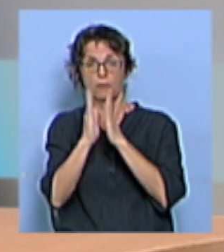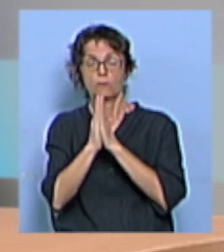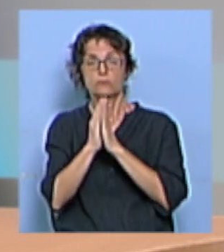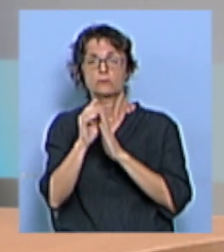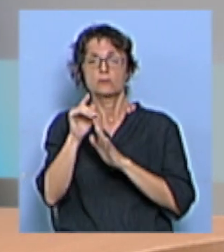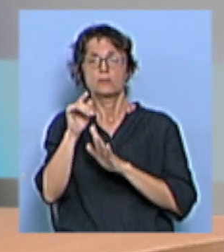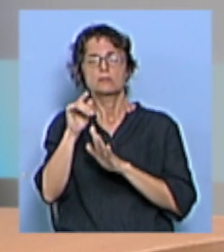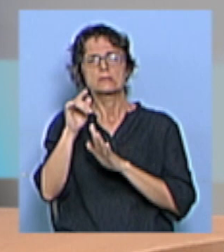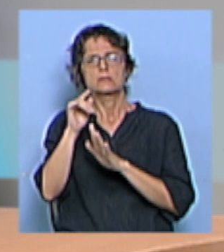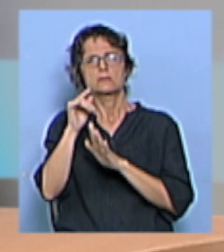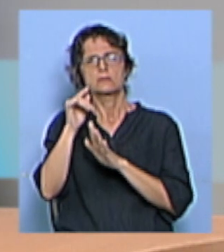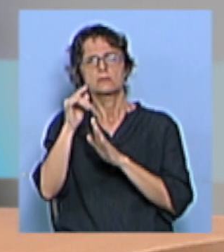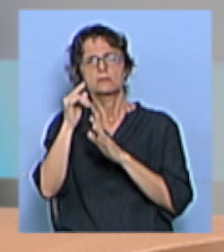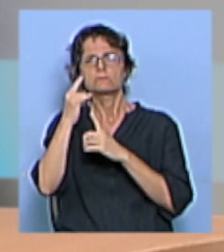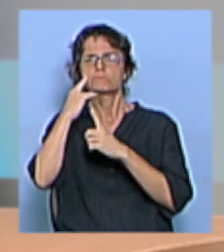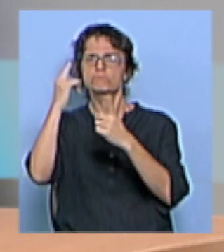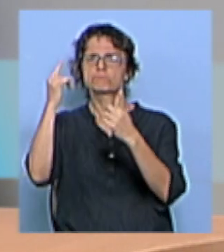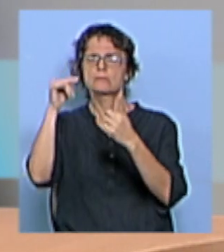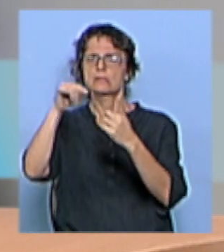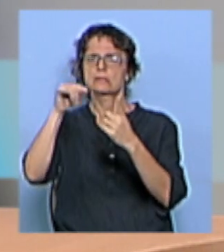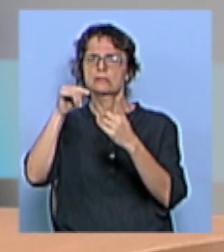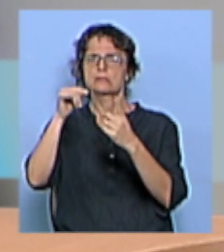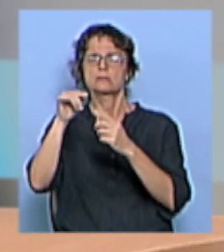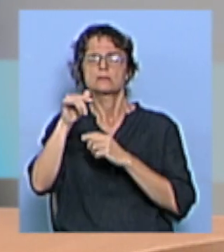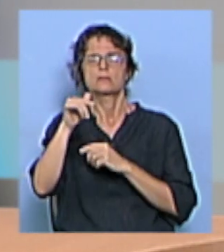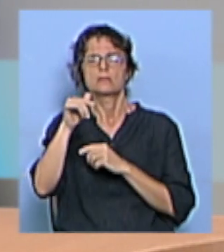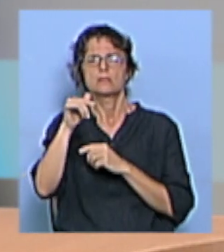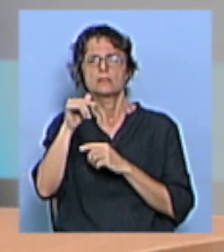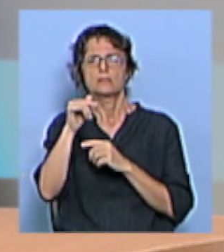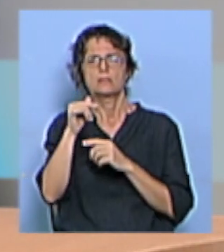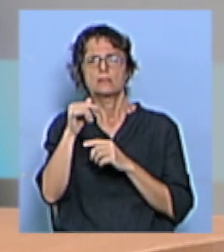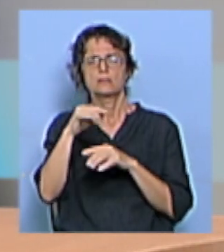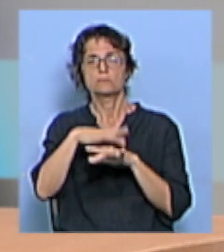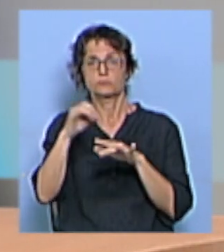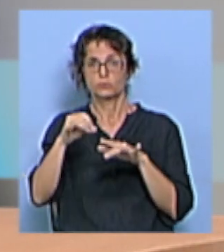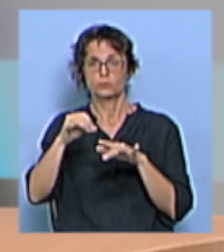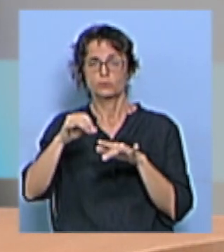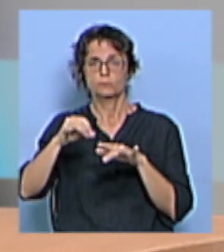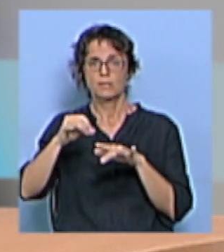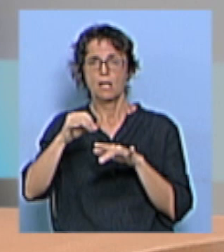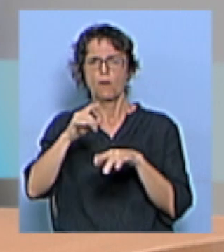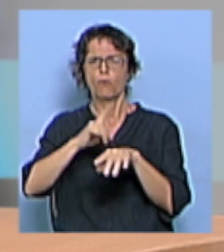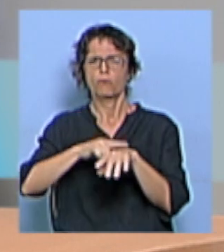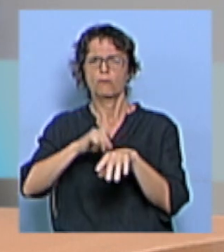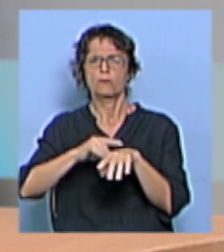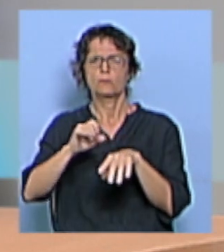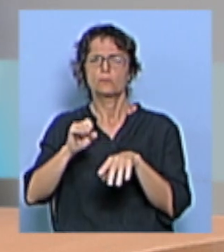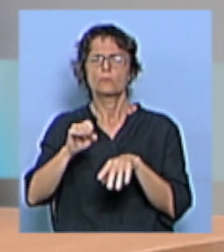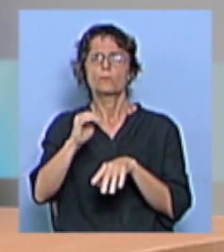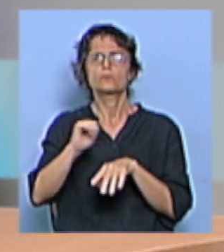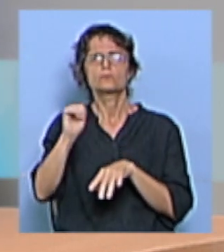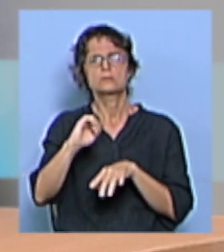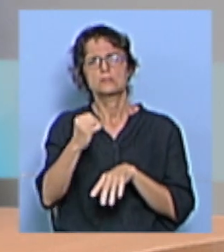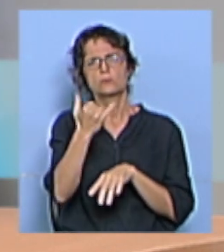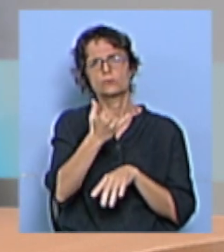na Lusitânia, no nosso lugar, na Ibéria, na Península Ibérica, na Lusitânia, no século II, III, e os